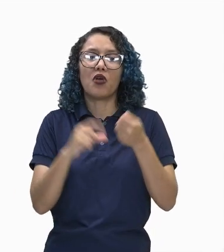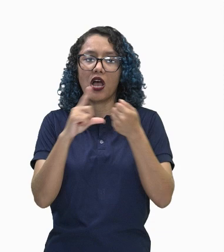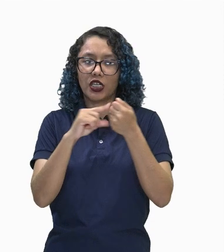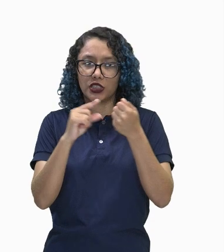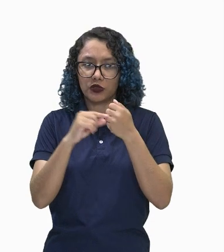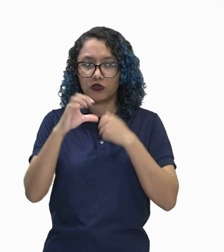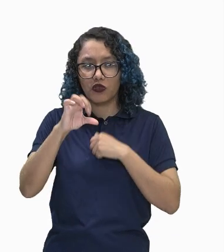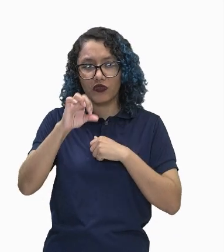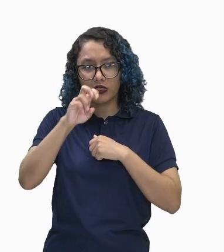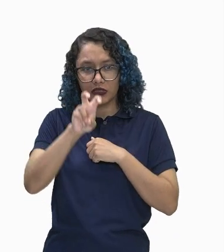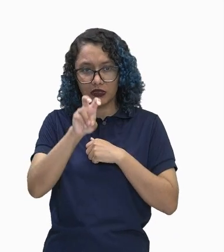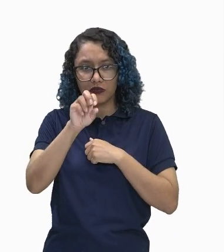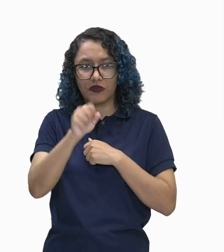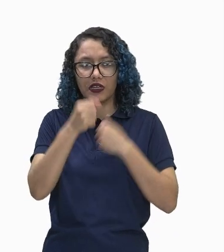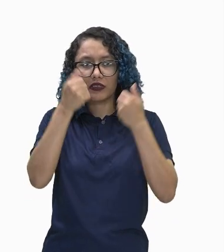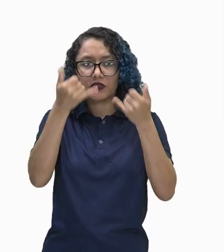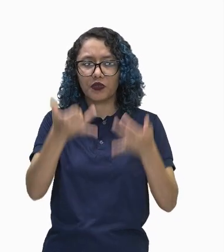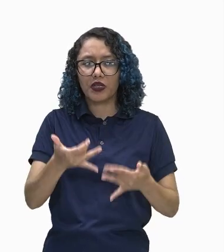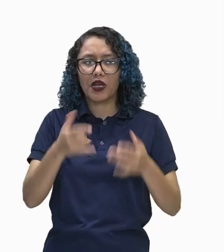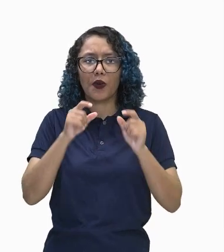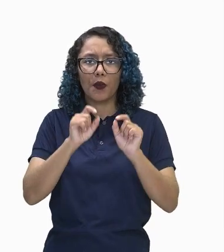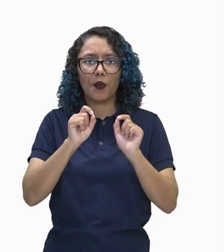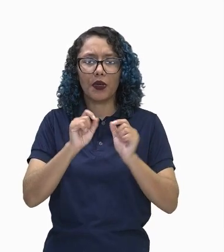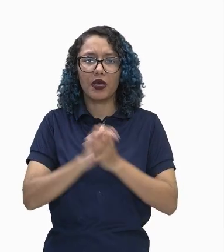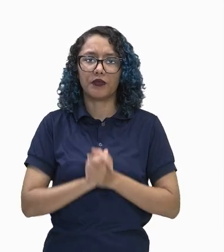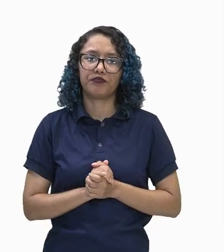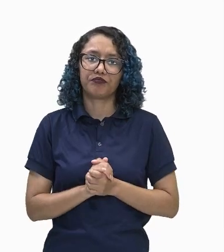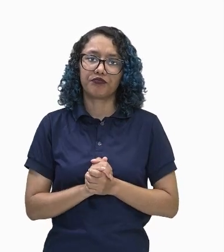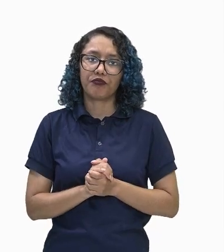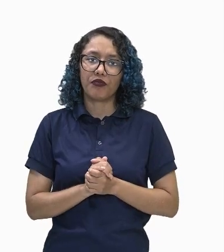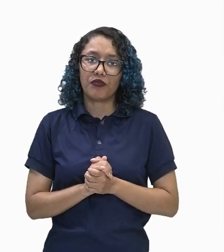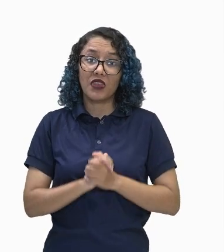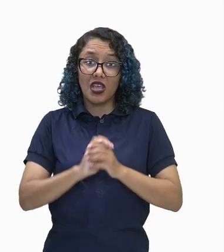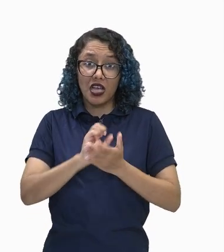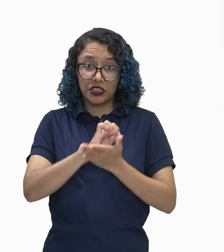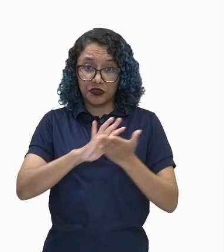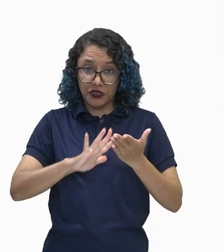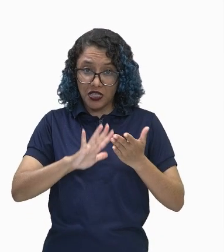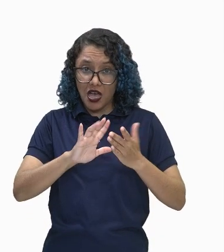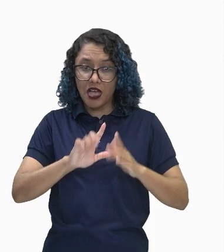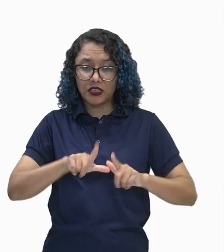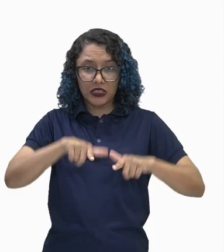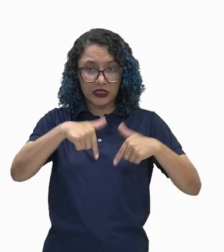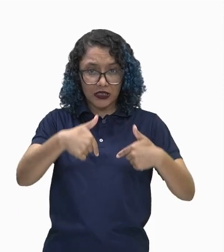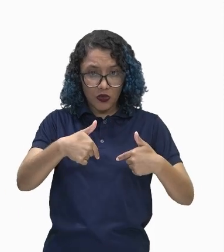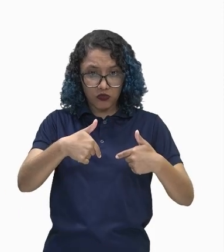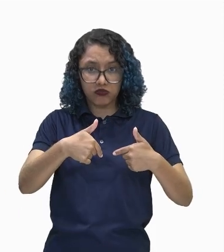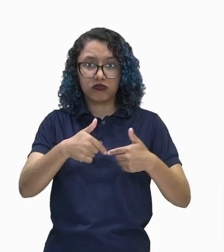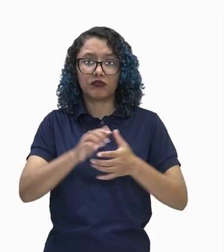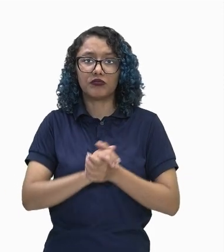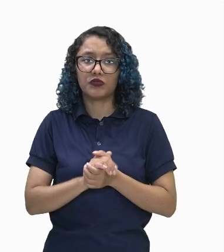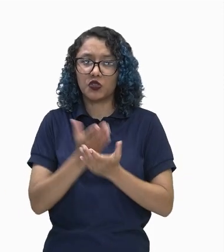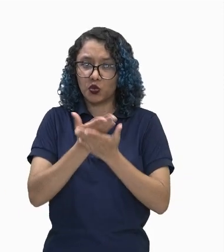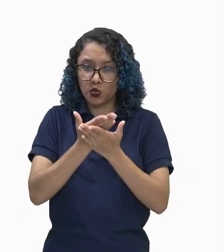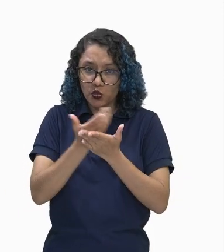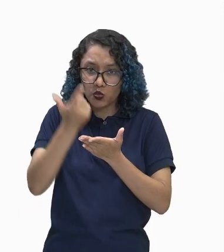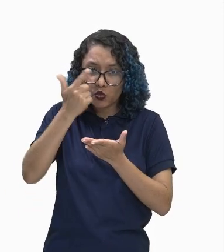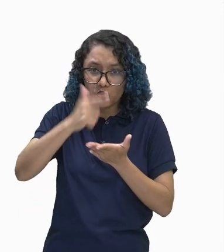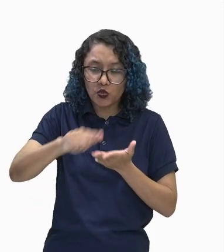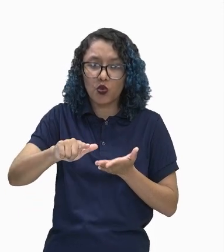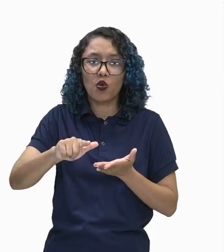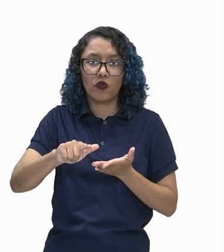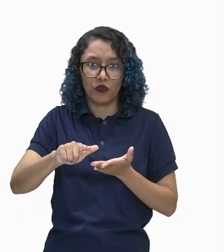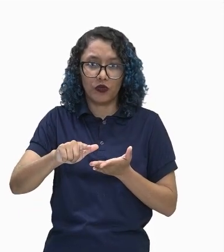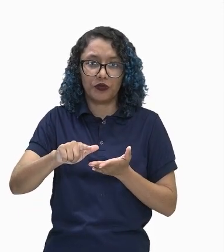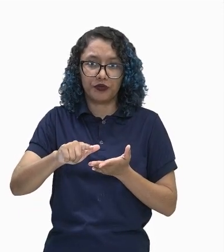falar sobre as atividades de recuperação ocorrido da seguinte forma, né? Então, a gente vai falar